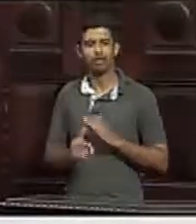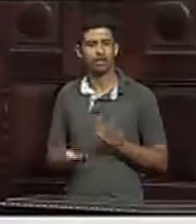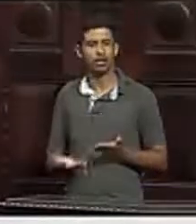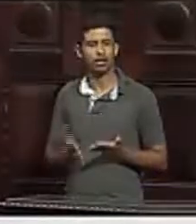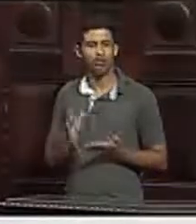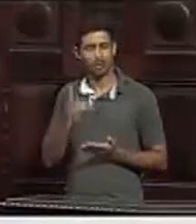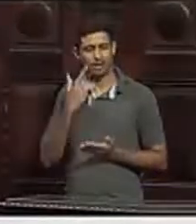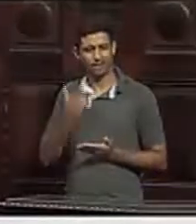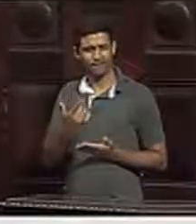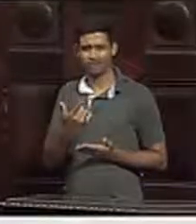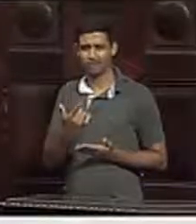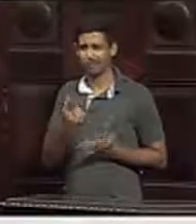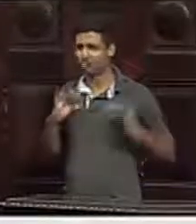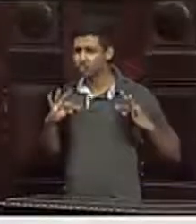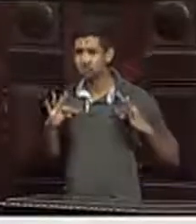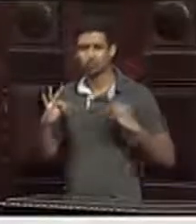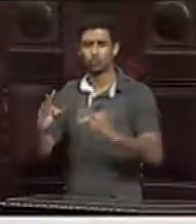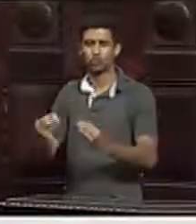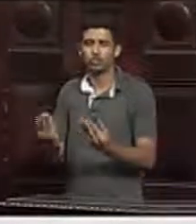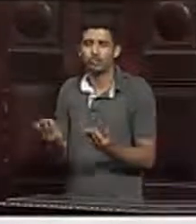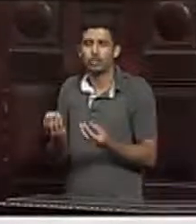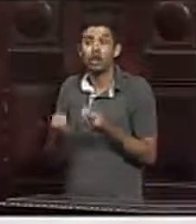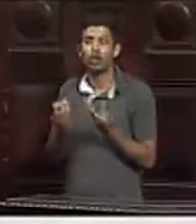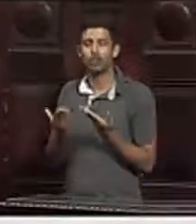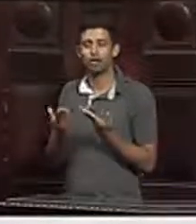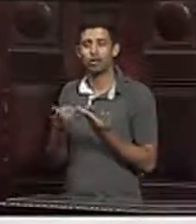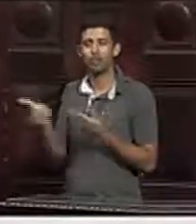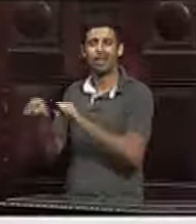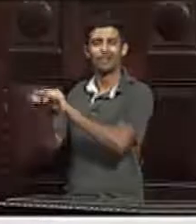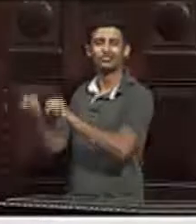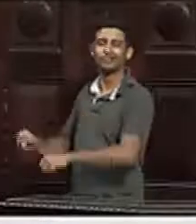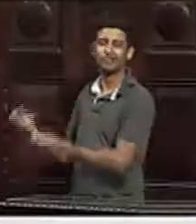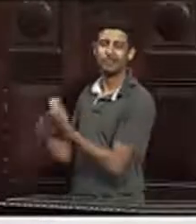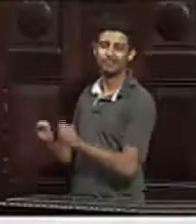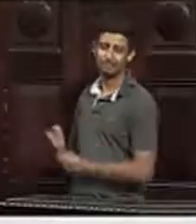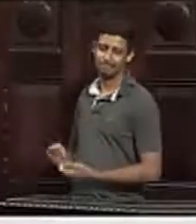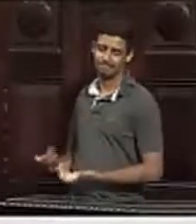da lavagem do dinheiro está no próprio sistema financeiro.